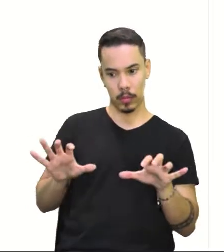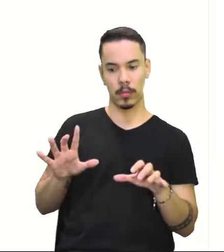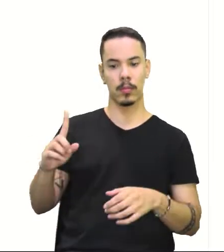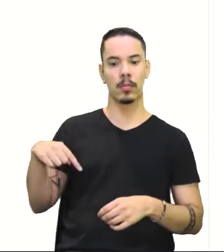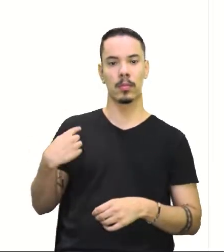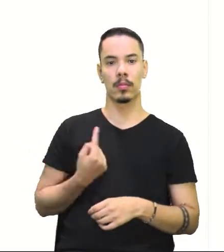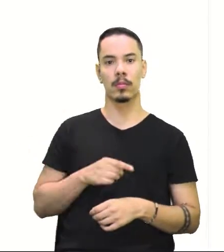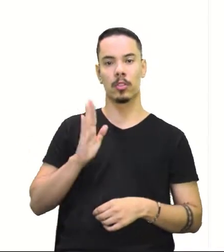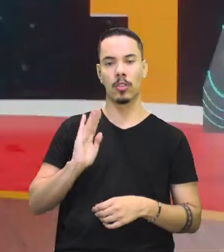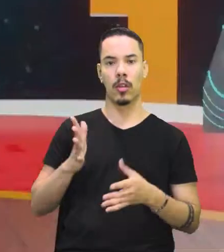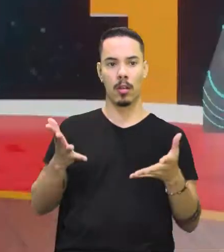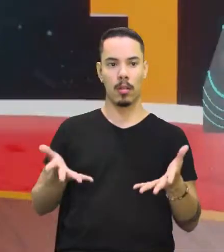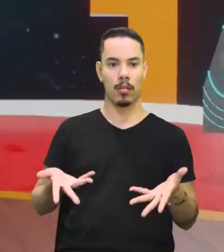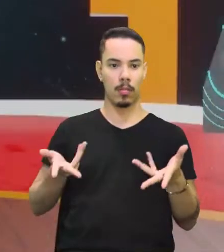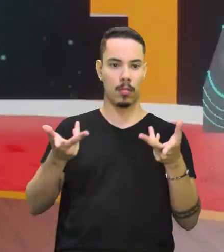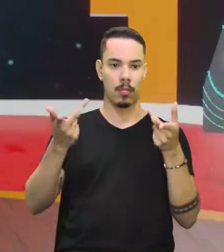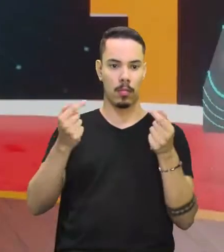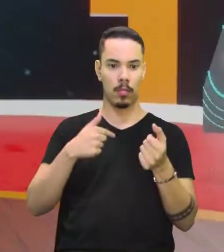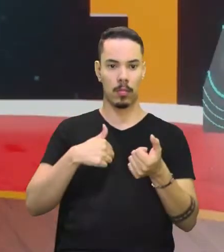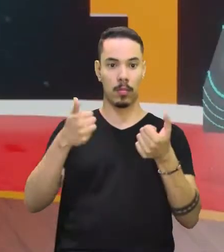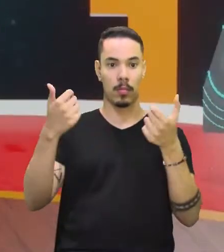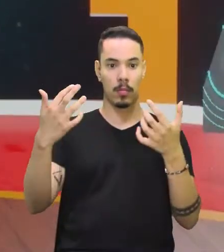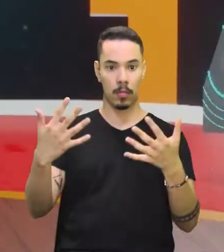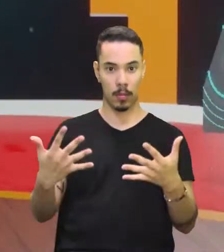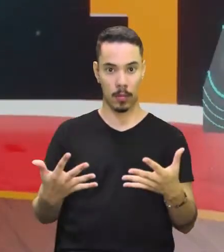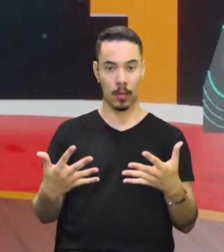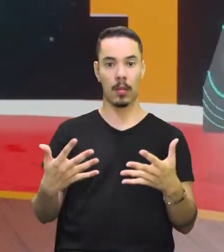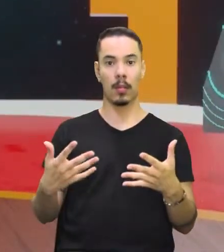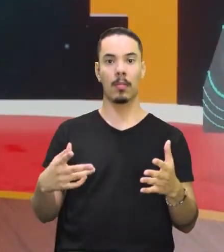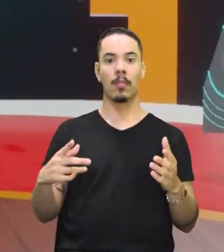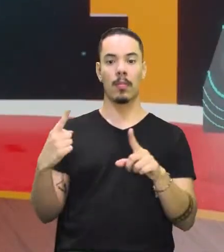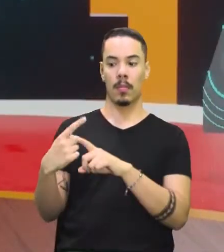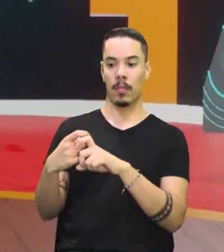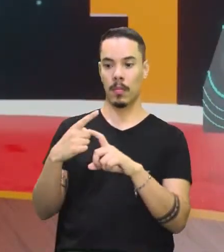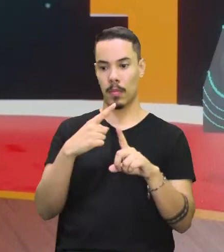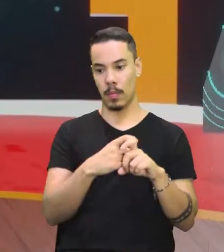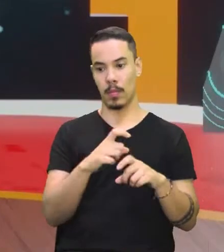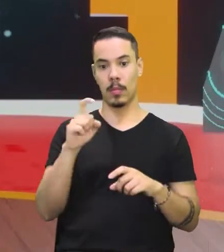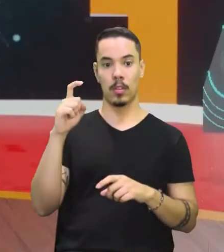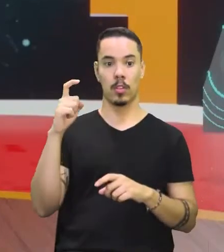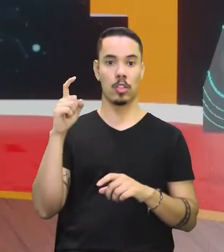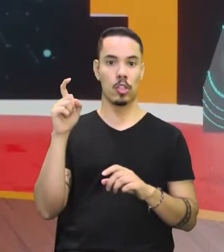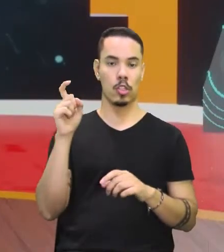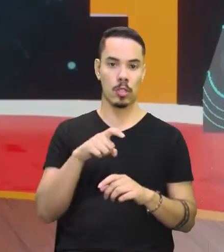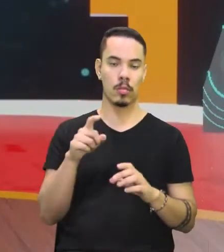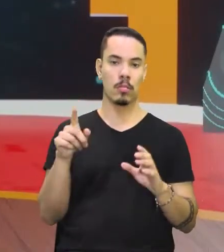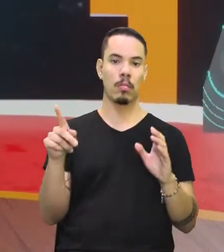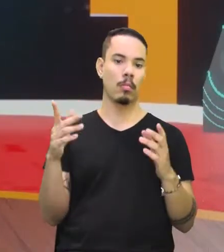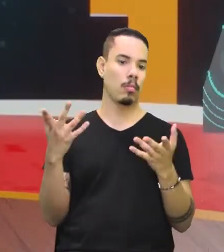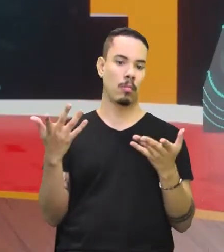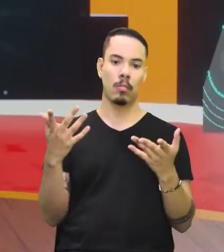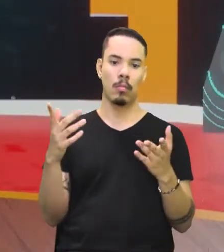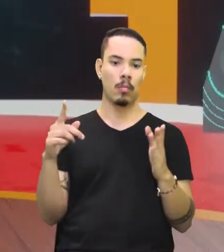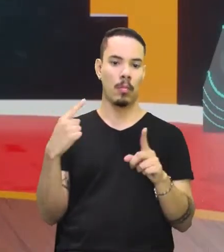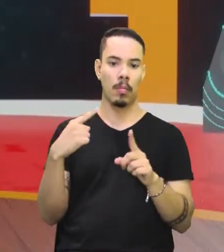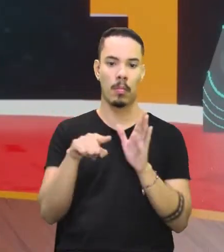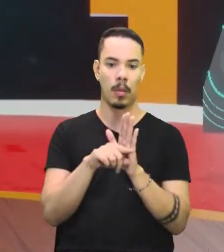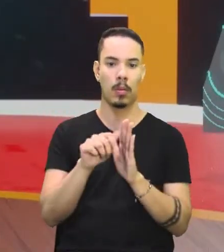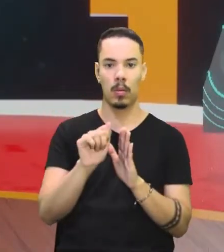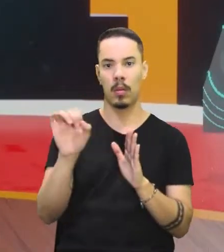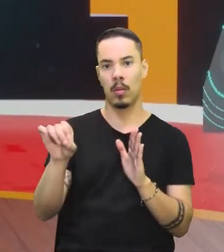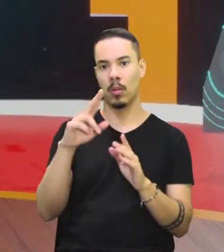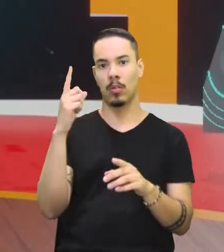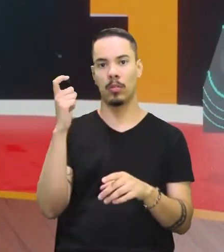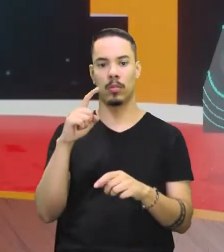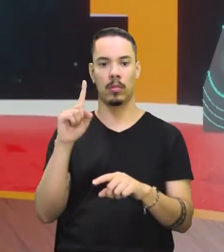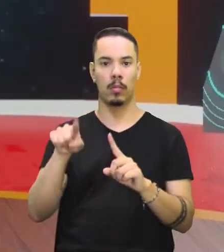nas habilidades já dizia, né? A divisão de um polinômio por x menos a, né? Isso, ou x mais a que seja, né? Por quê? Porque precisa ser